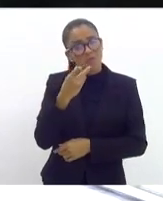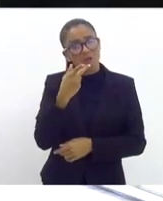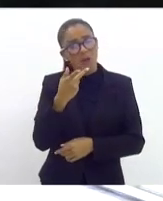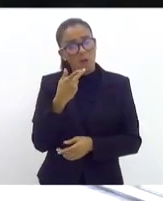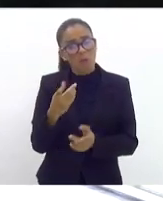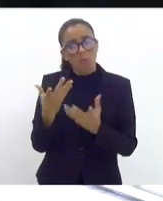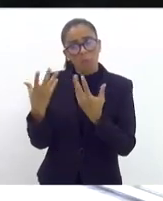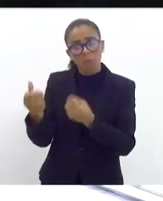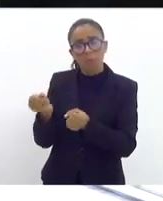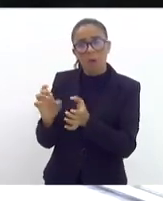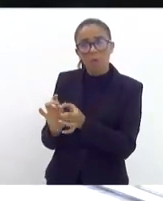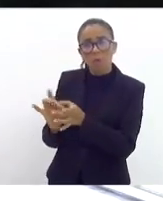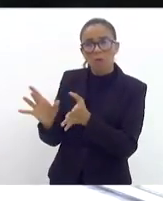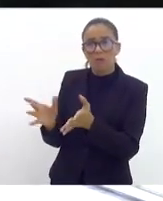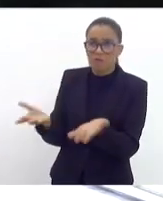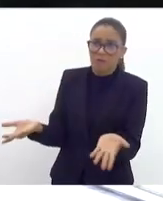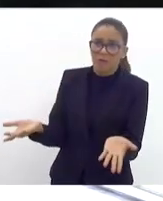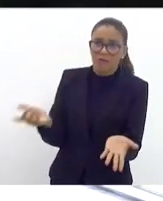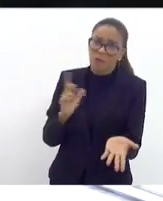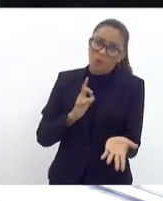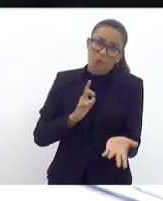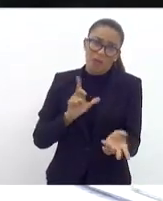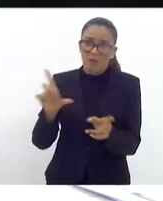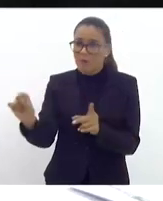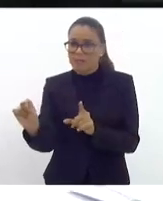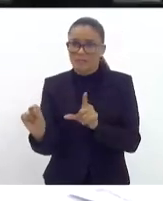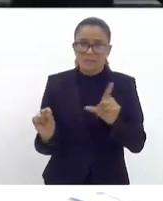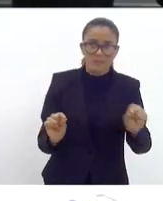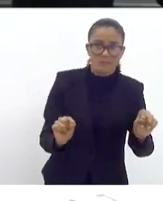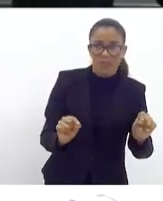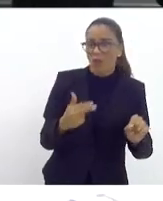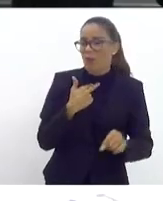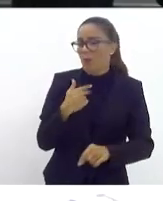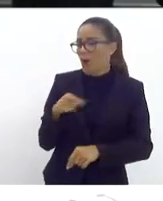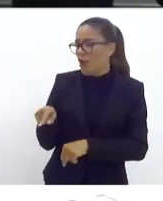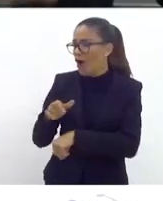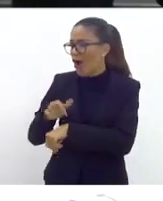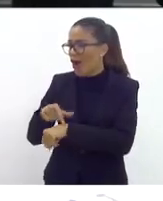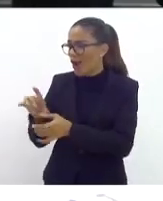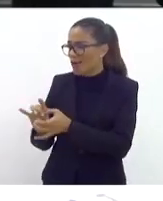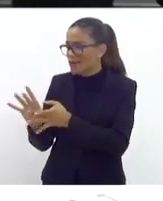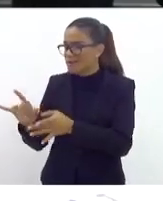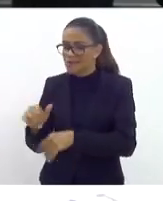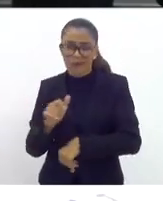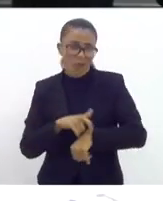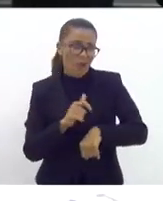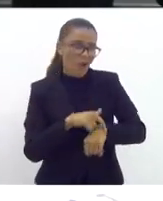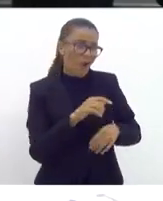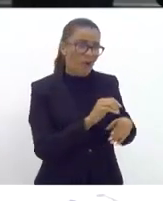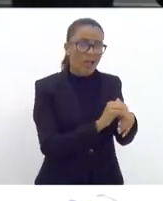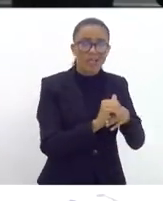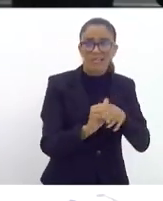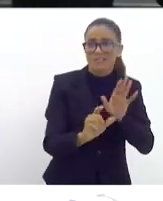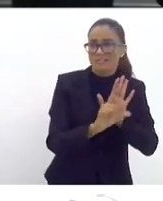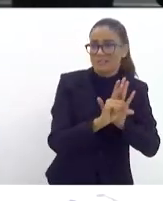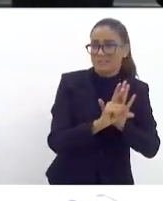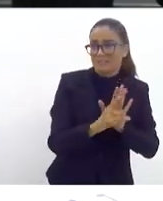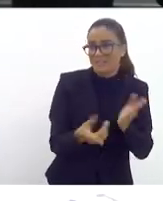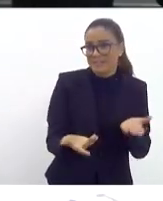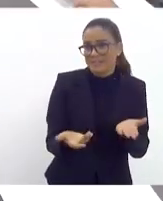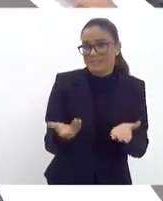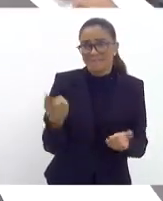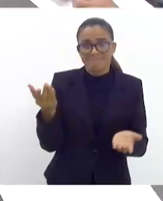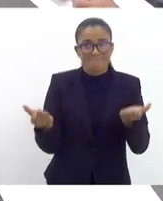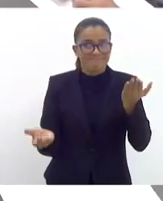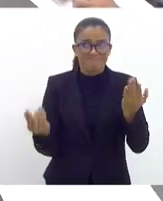autorizativo então tem que ter um caminho não pode hora ser autorizativo de cação Legislativa se